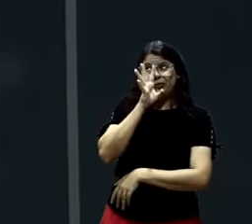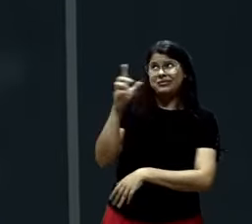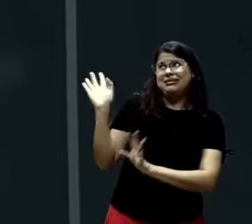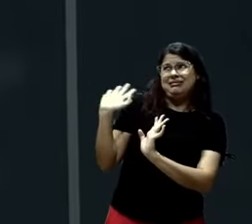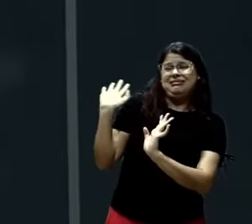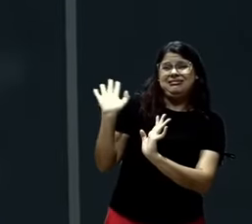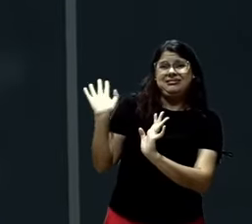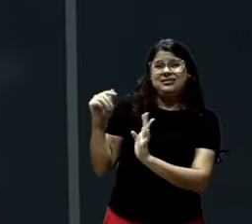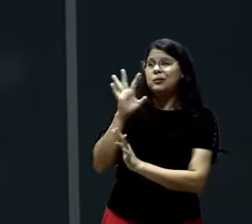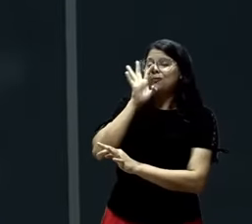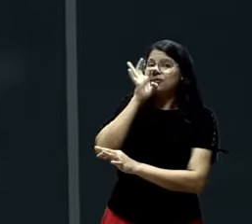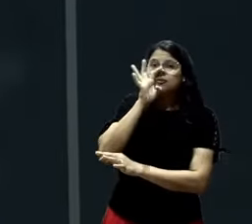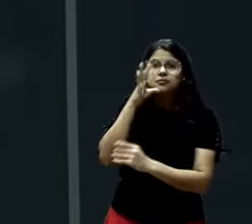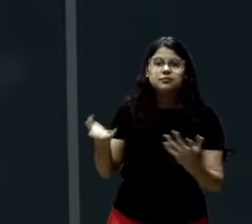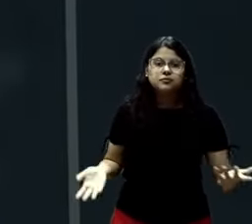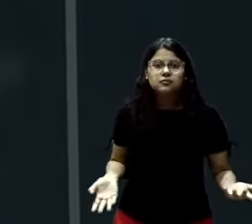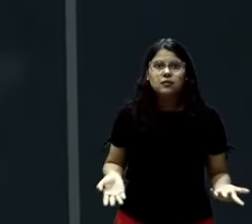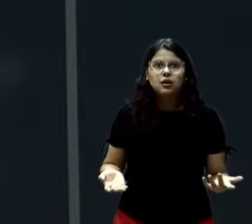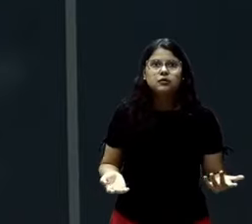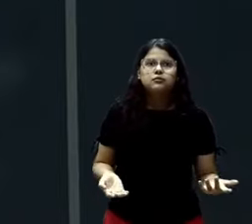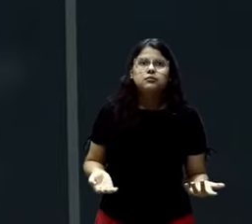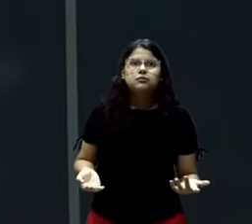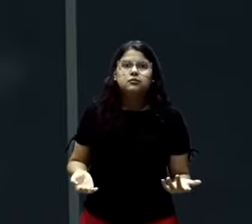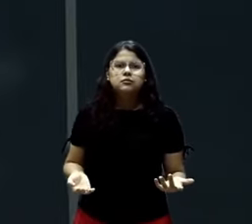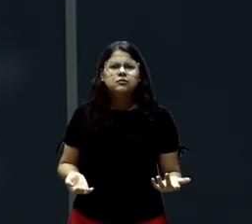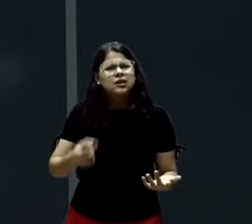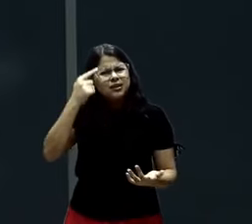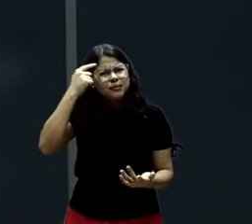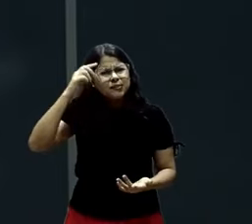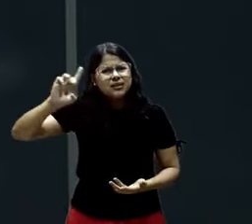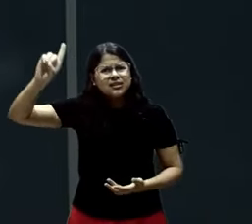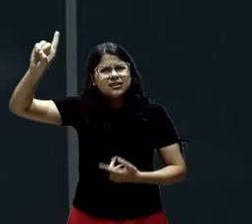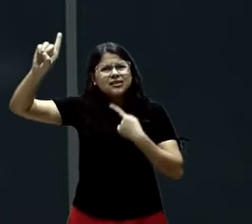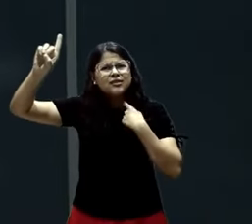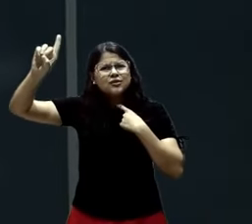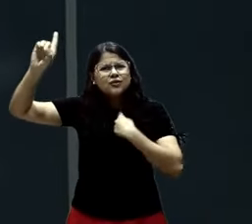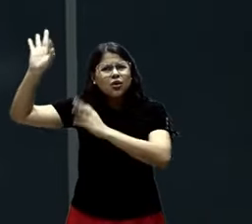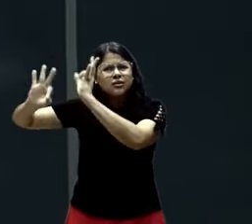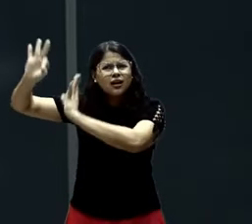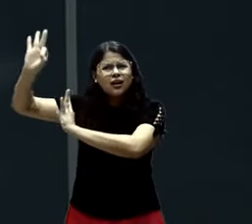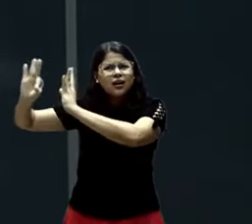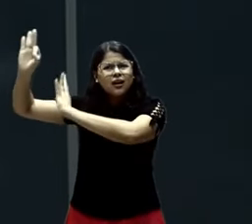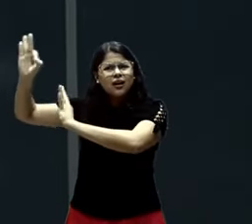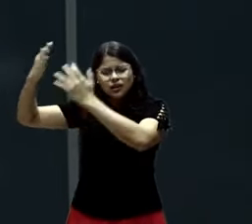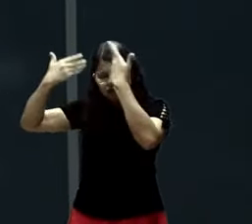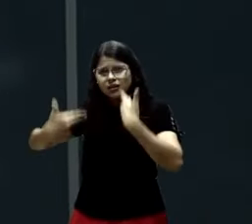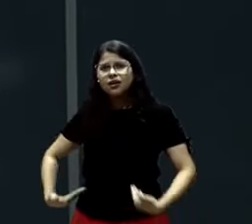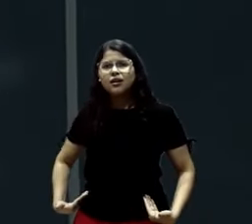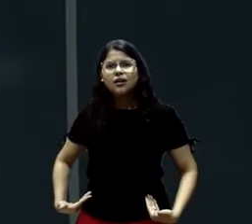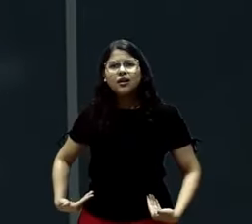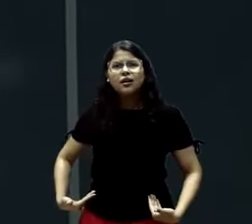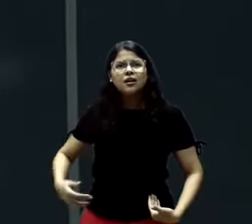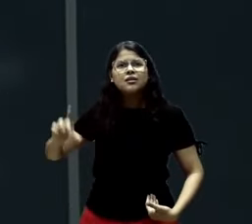Você já parou para entender que Deus, Ele tem uma vontade para conosco? E não é simplesmente uma vontade, é um